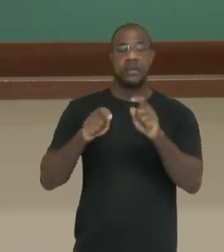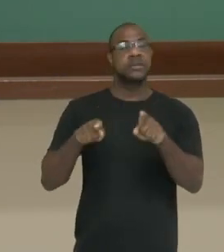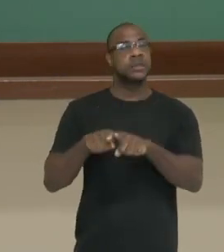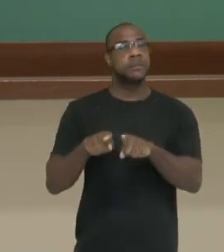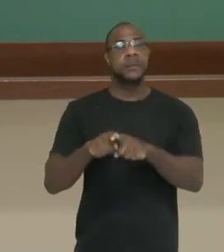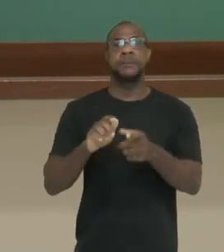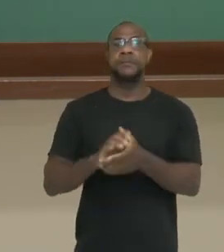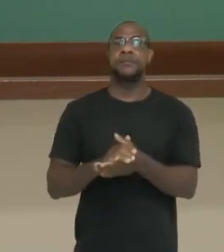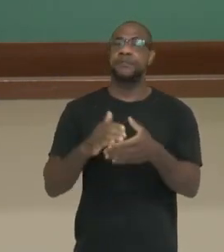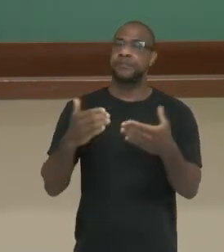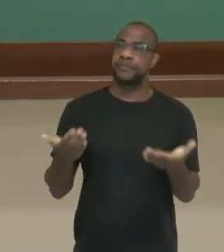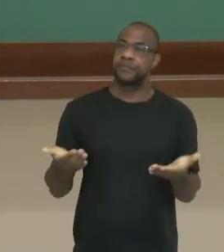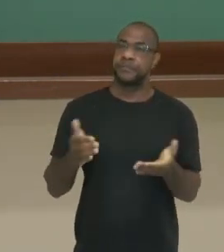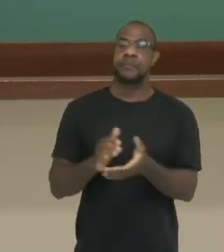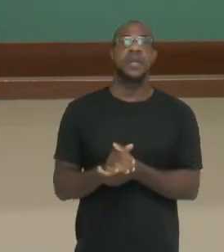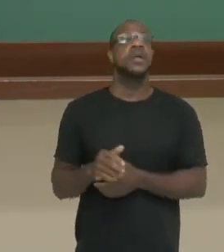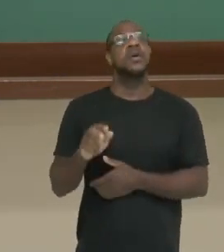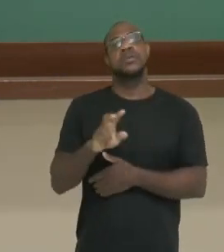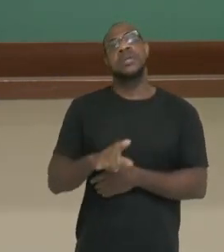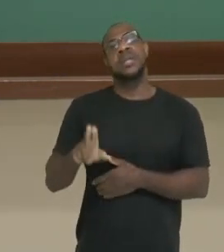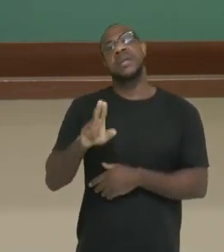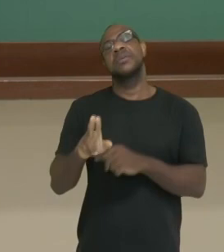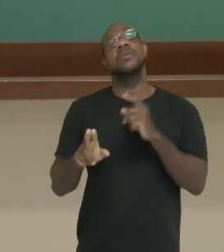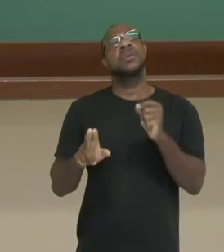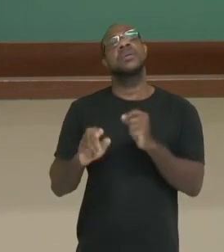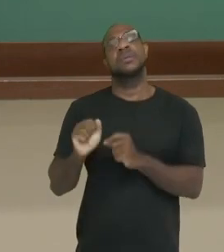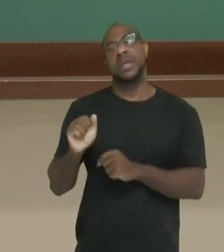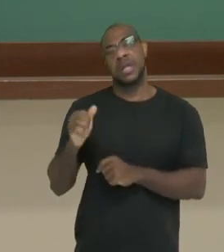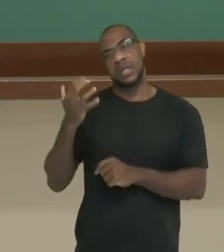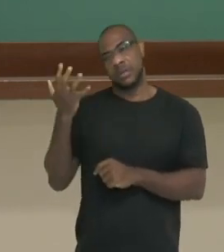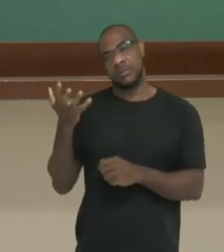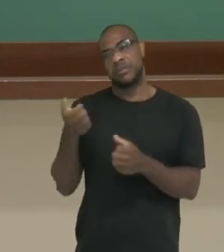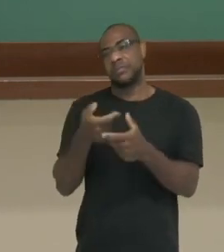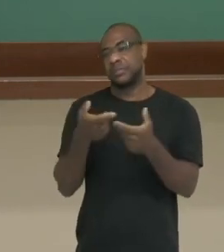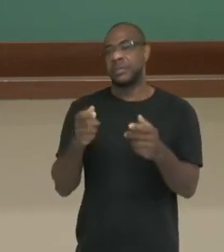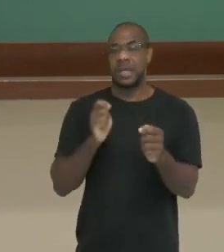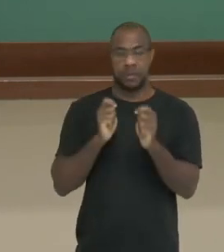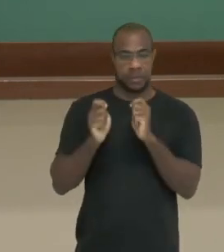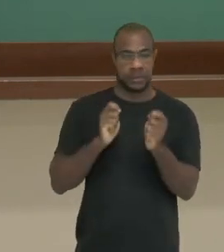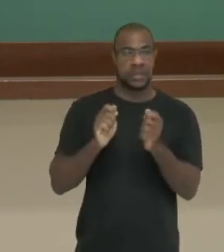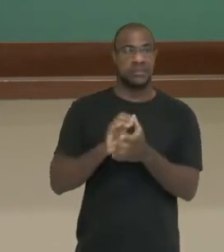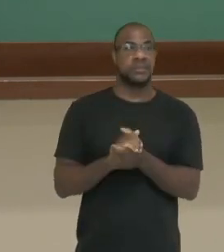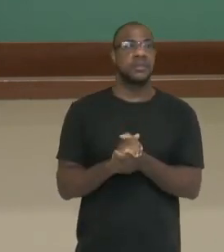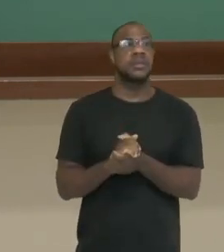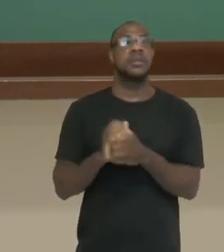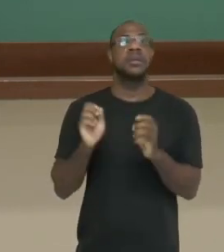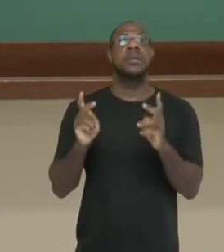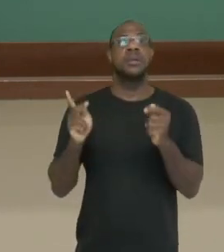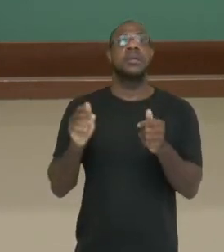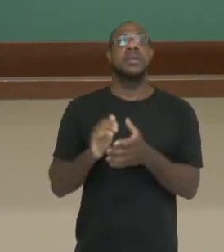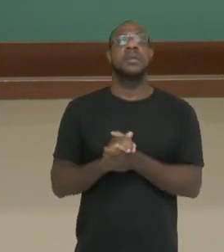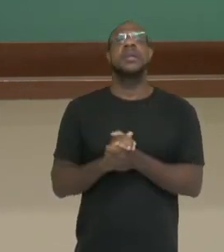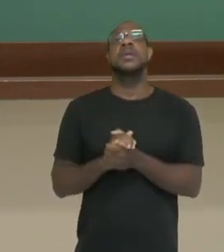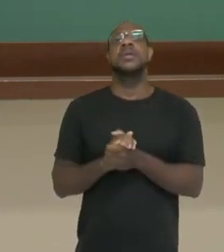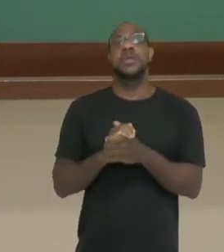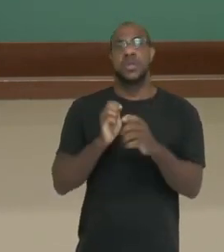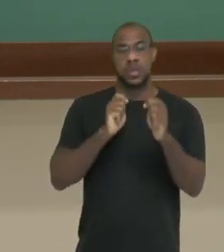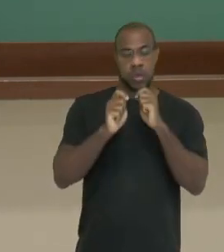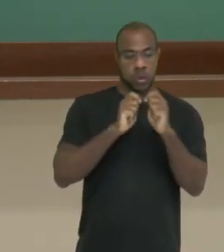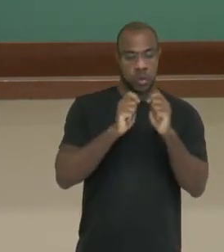são bem utilizados aí quando se resolve reproduzir uma reportagem, ok? Então, notícia, linguagem